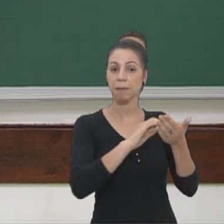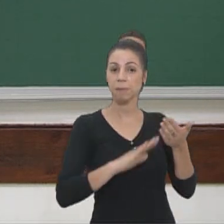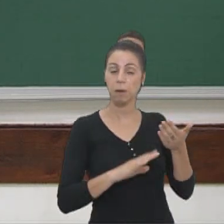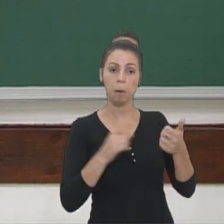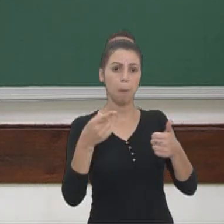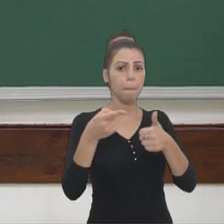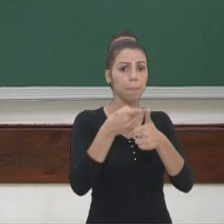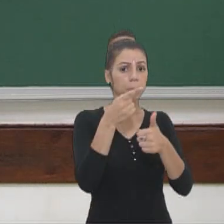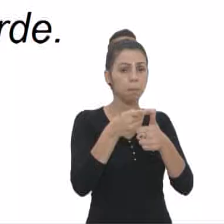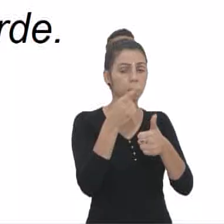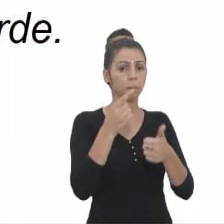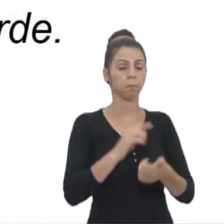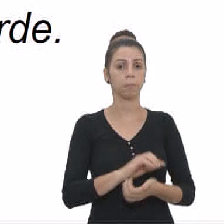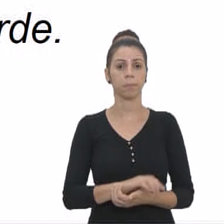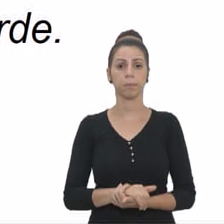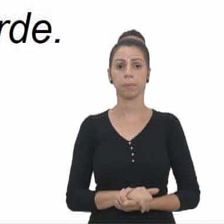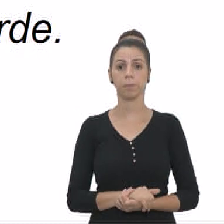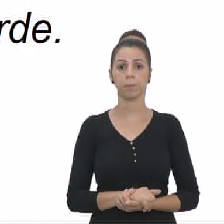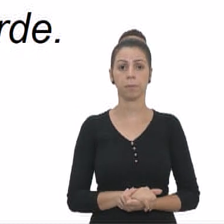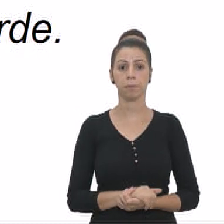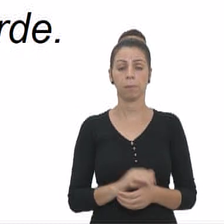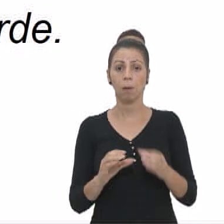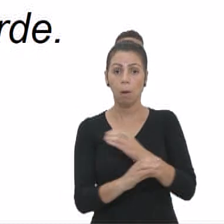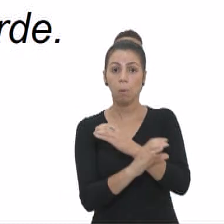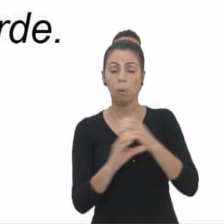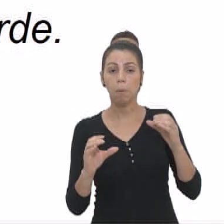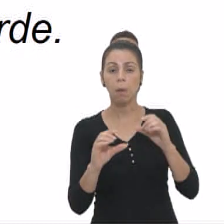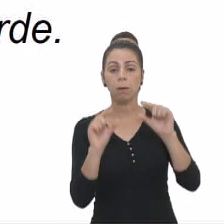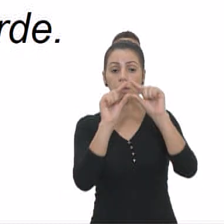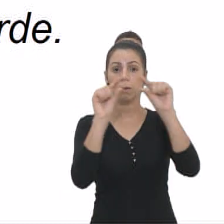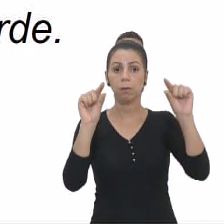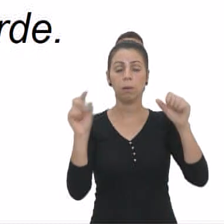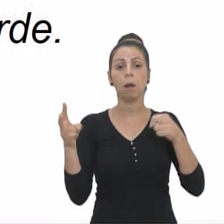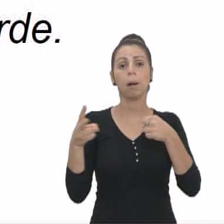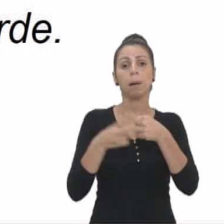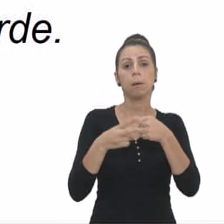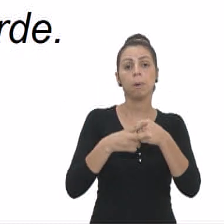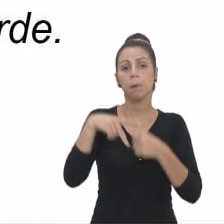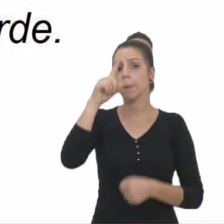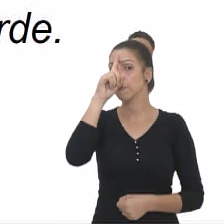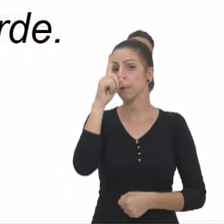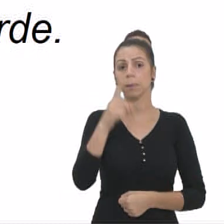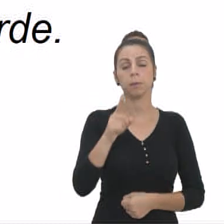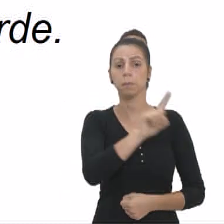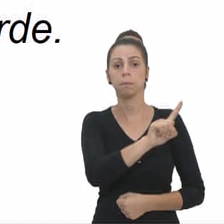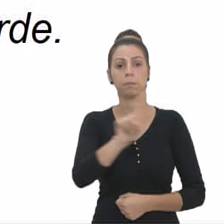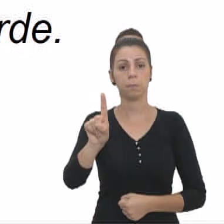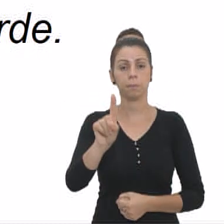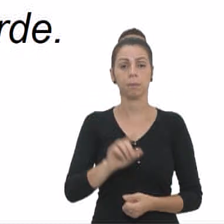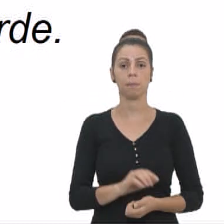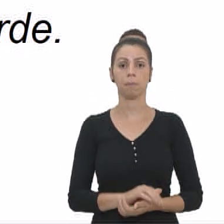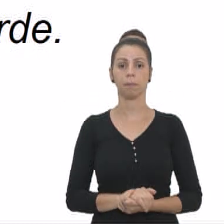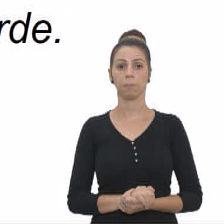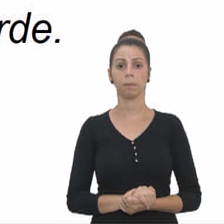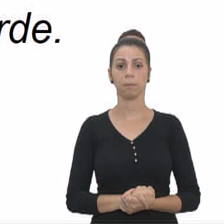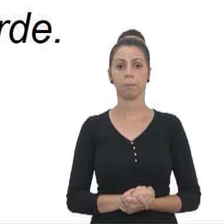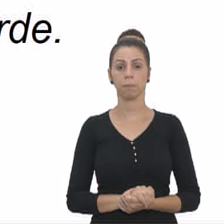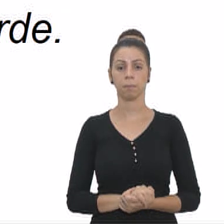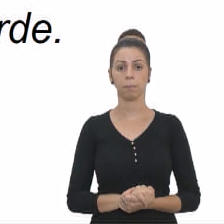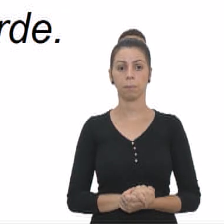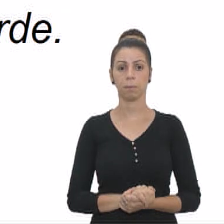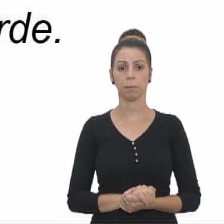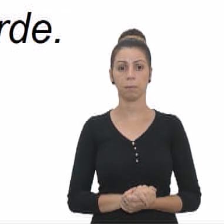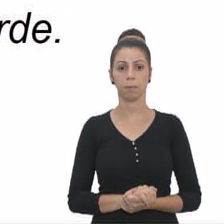Primeira atividade. Completa as frases com os verbos em imperativo negativo. No